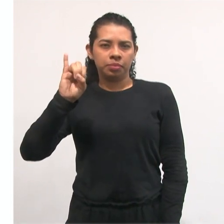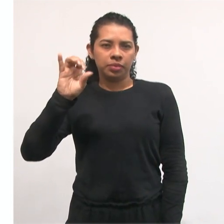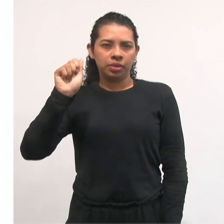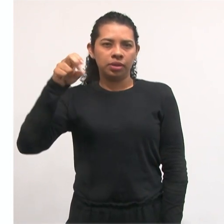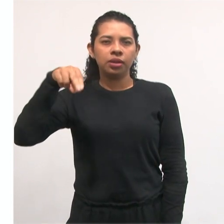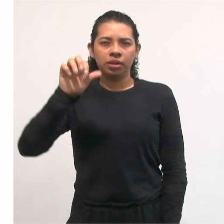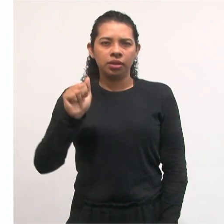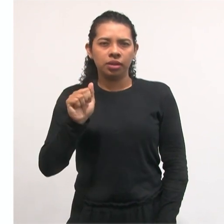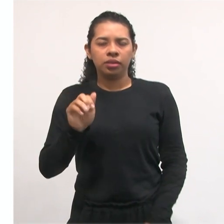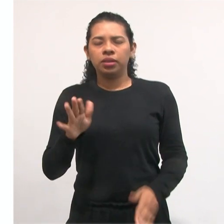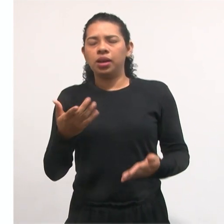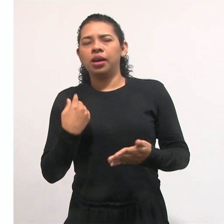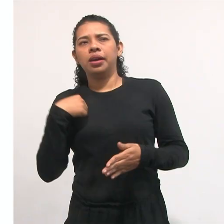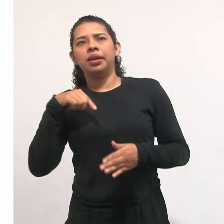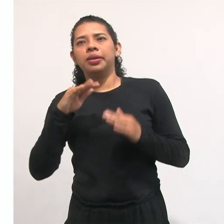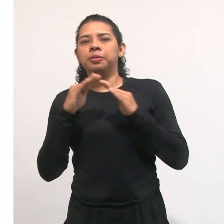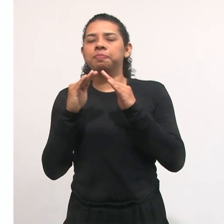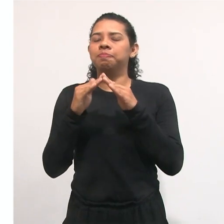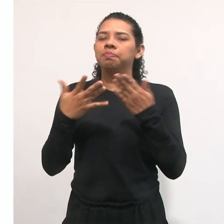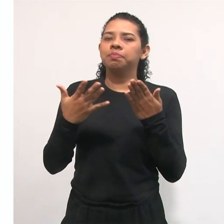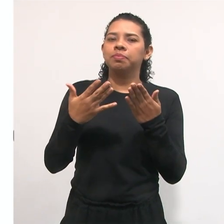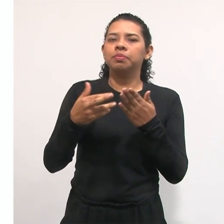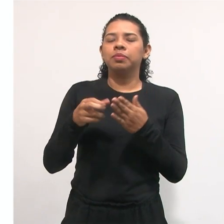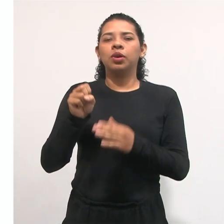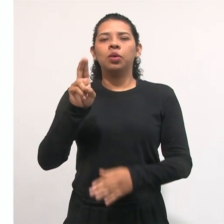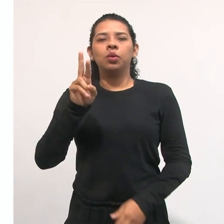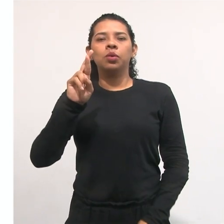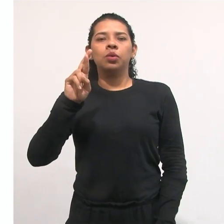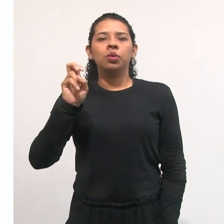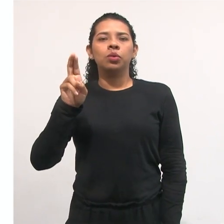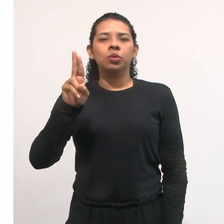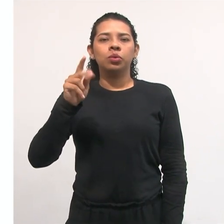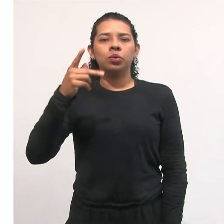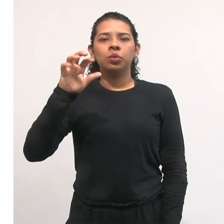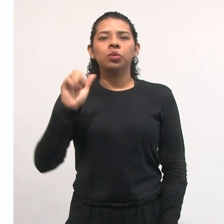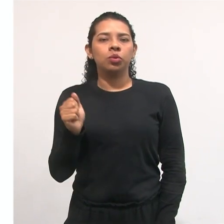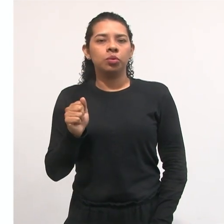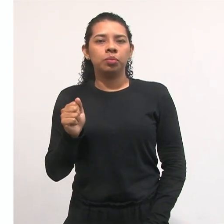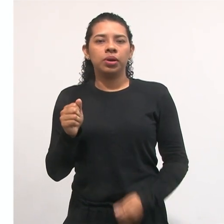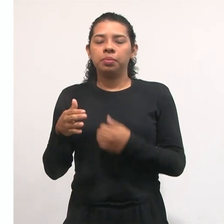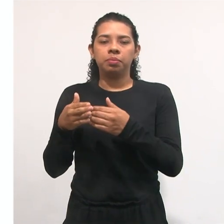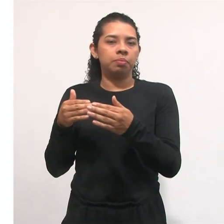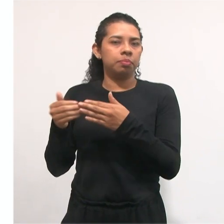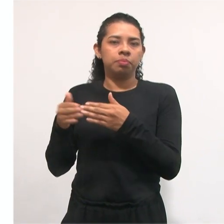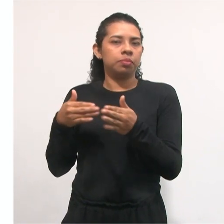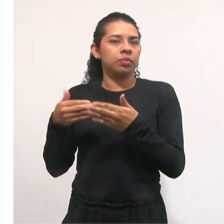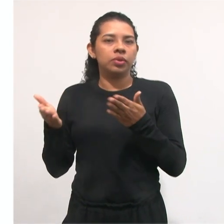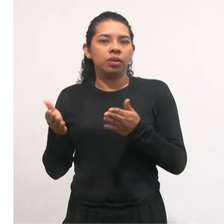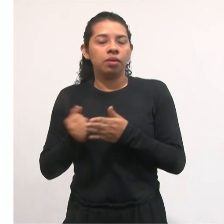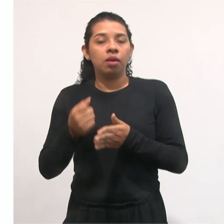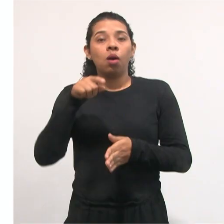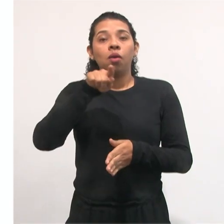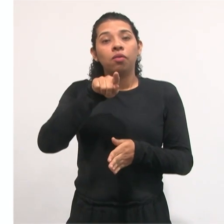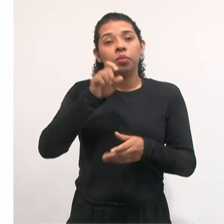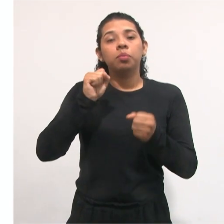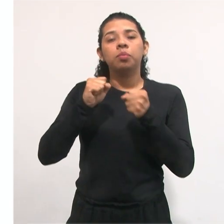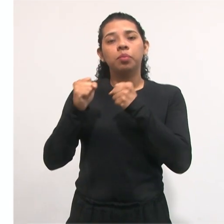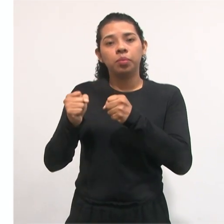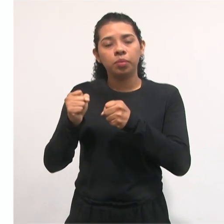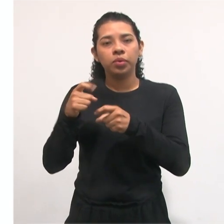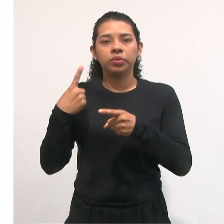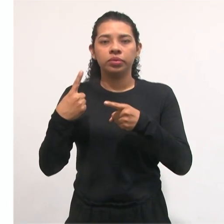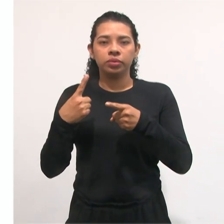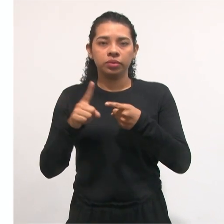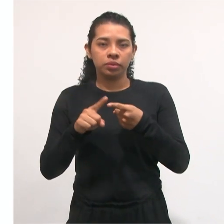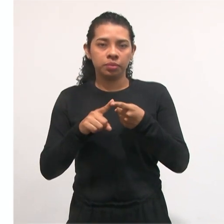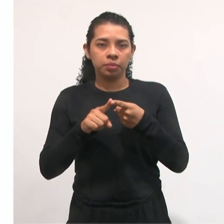bairro Teixeirão, correto? Moro no bairro Urupá, depende. E pode ser uma qualitativa ordinal, por exemplo. Você